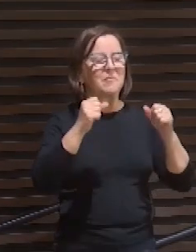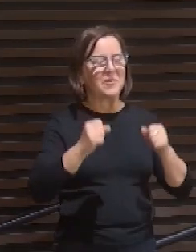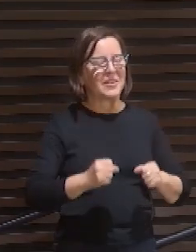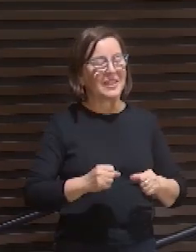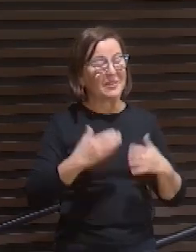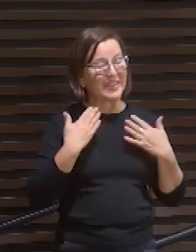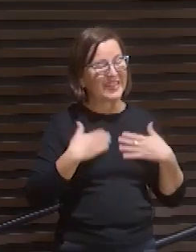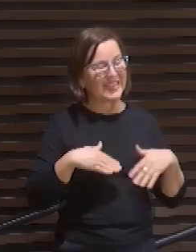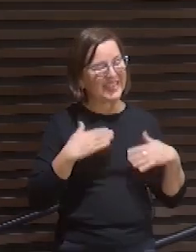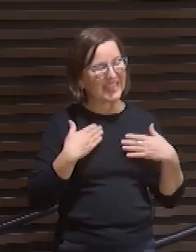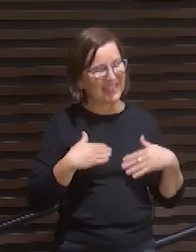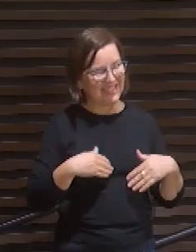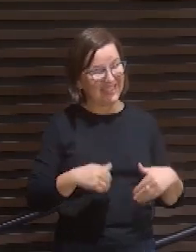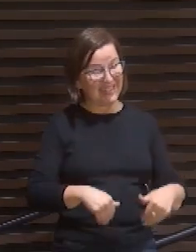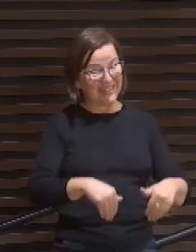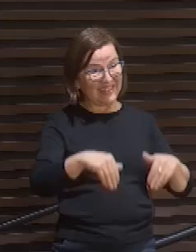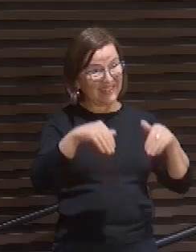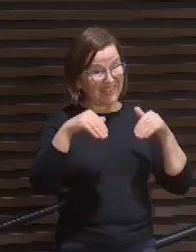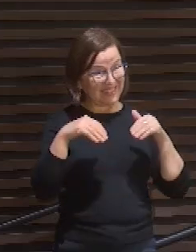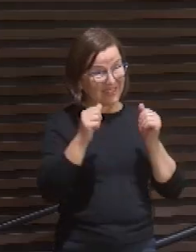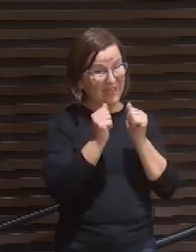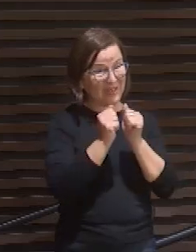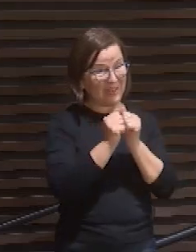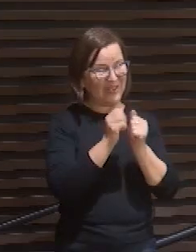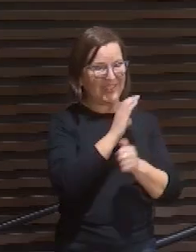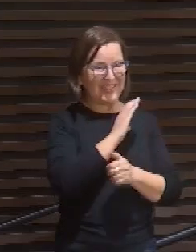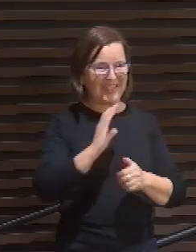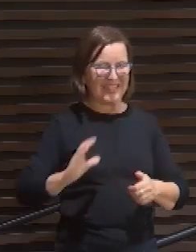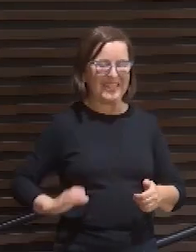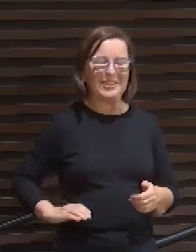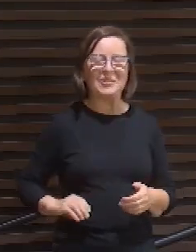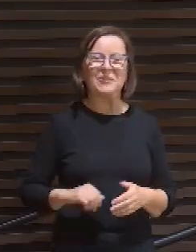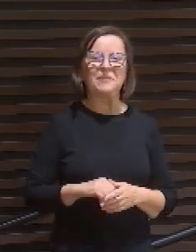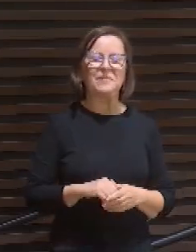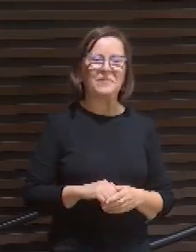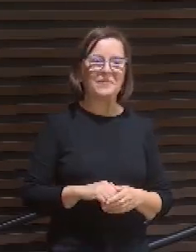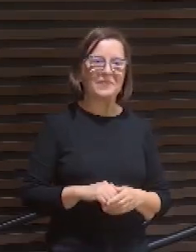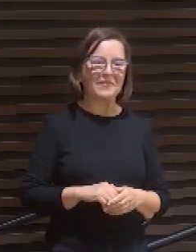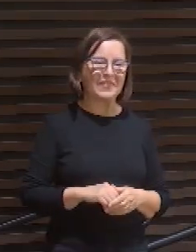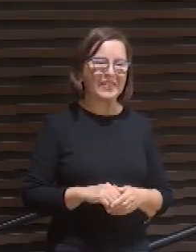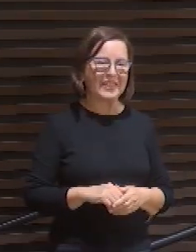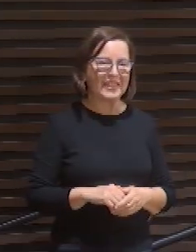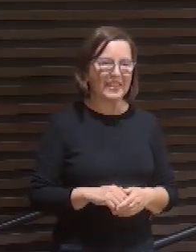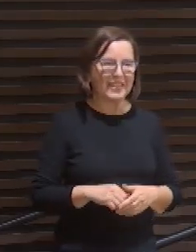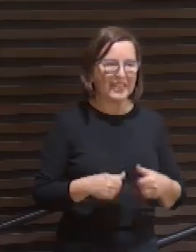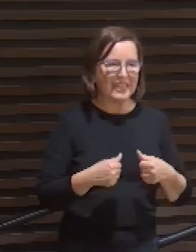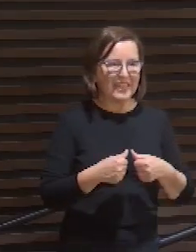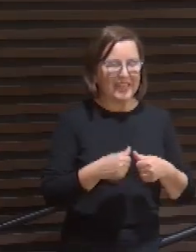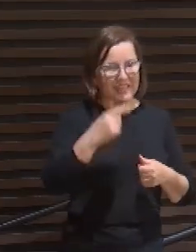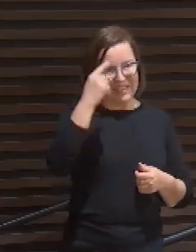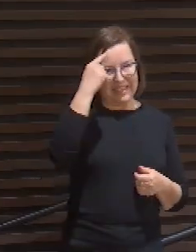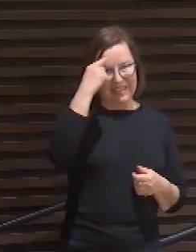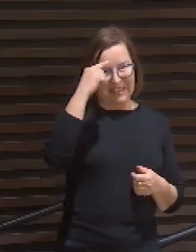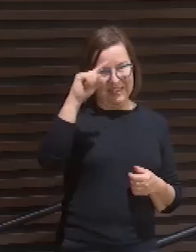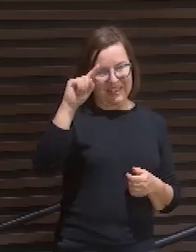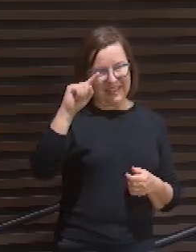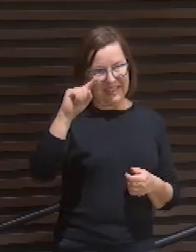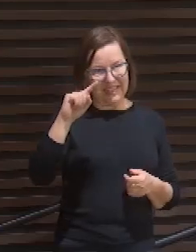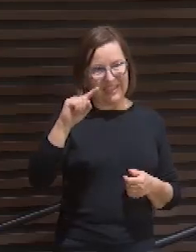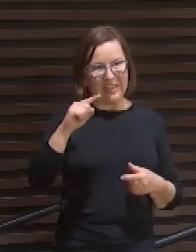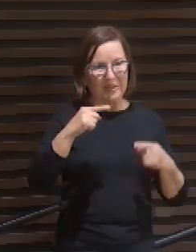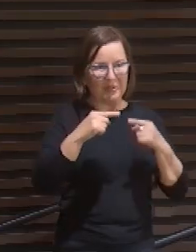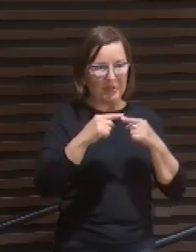juntamente com Cristo. Essa ideia se conecta com a doutrina da substituição penal,